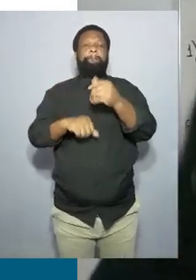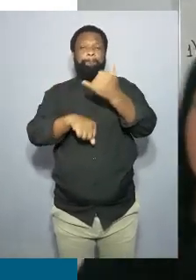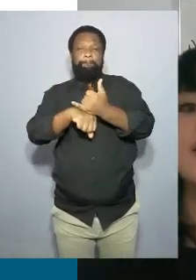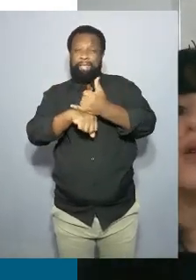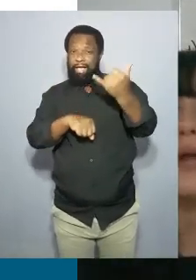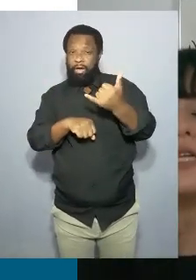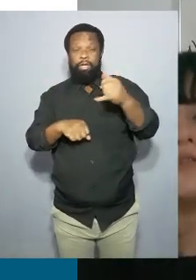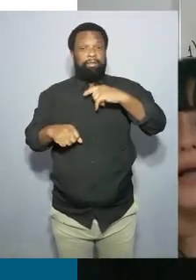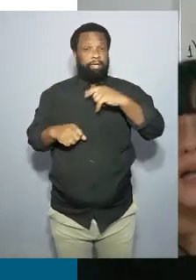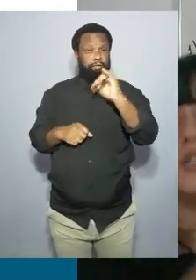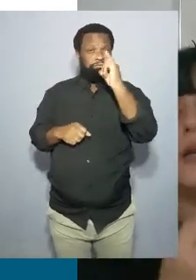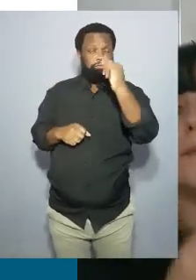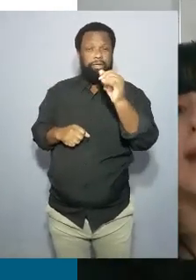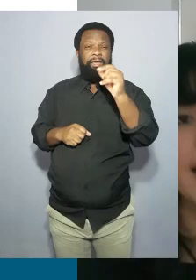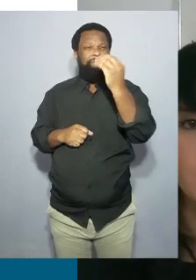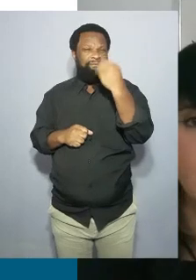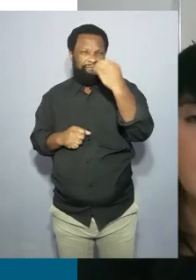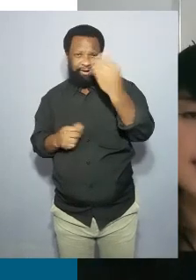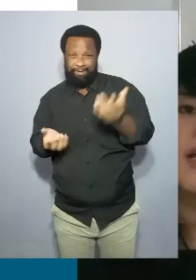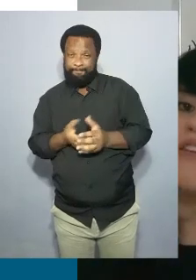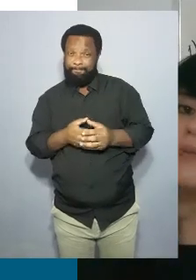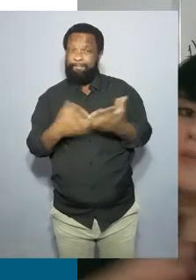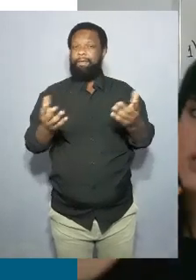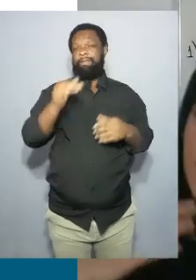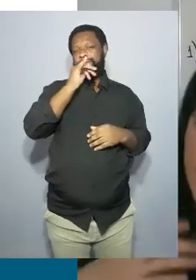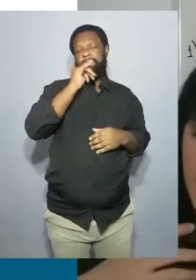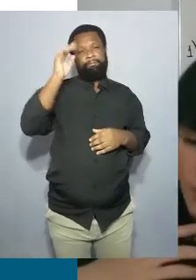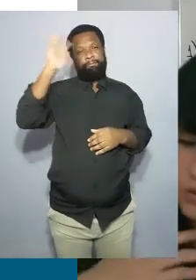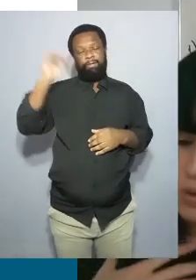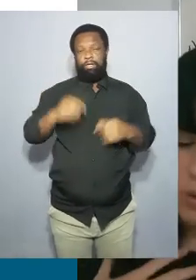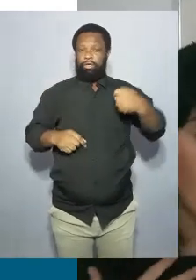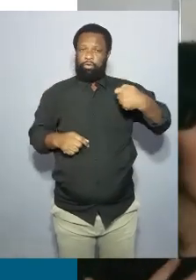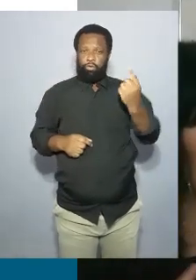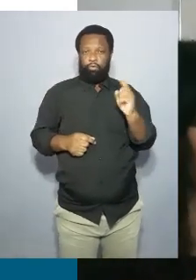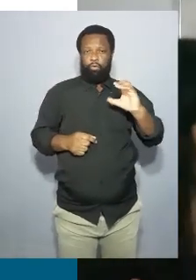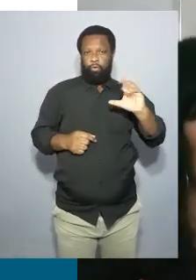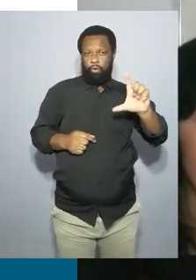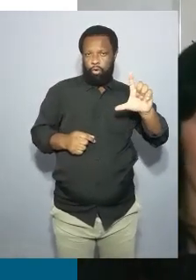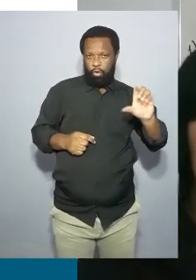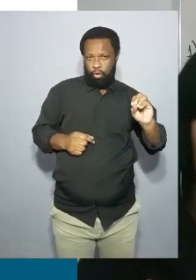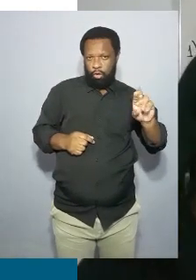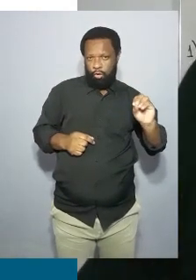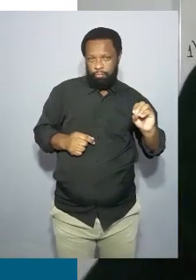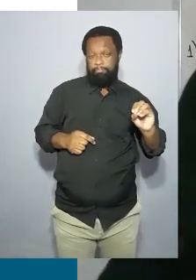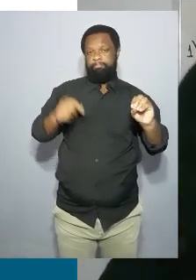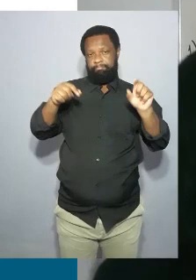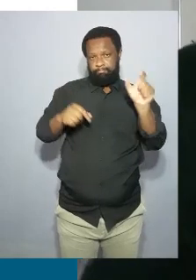então ele tem uma eletronegatividade baixa. Então vamos imaginar, então, eu sou o cloro e aqui está o